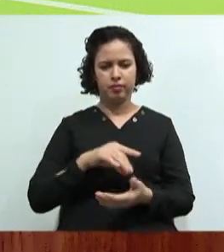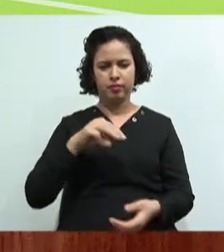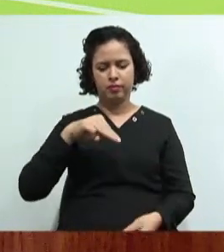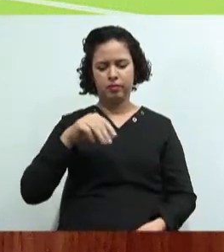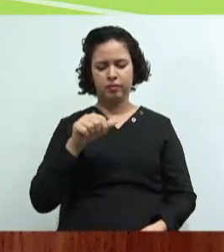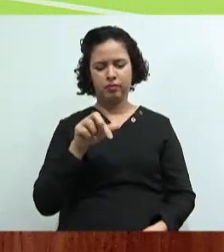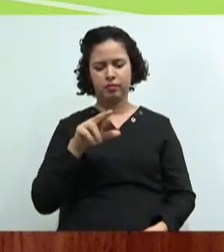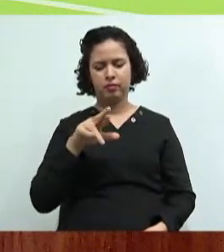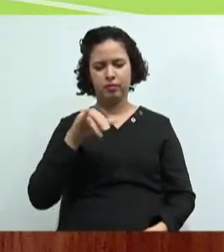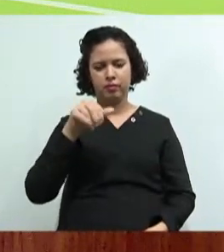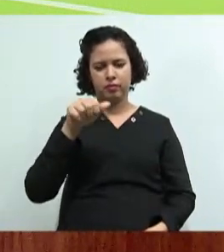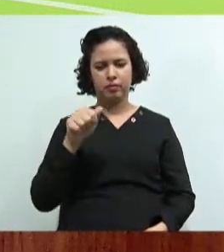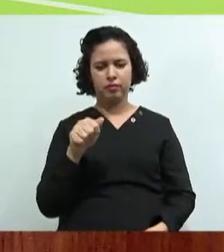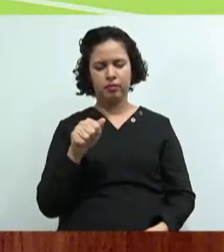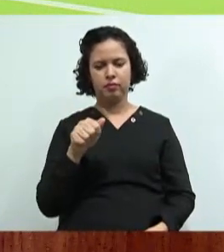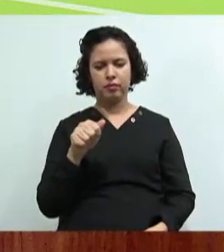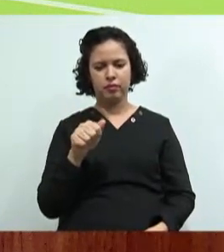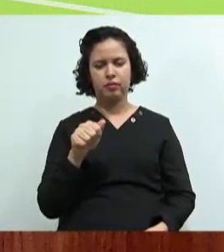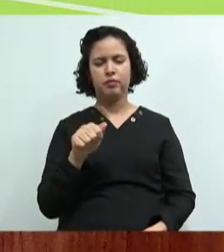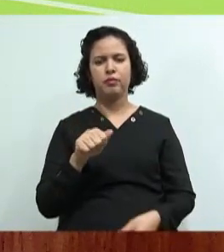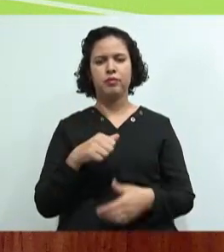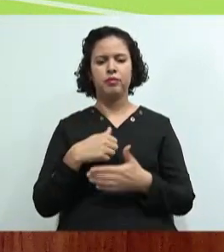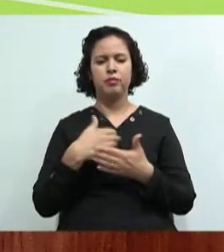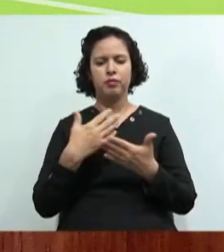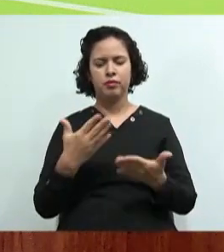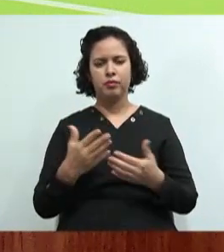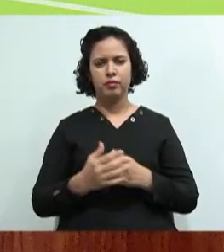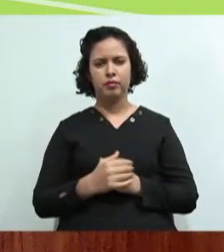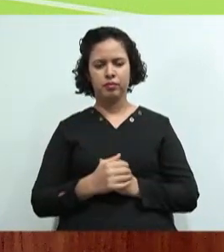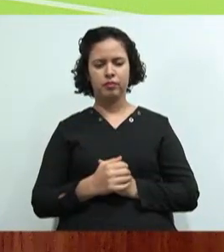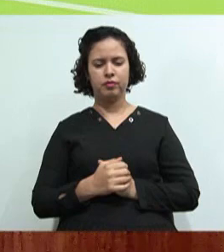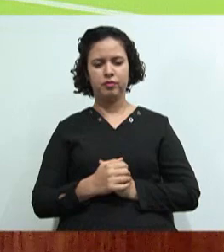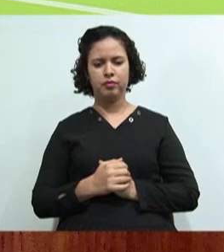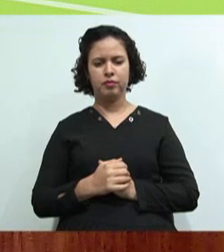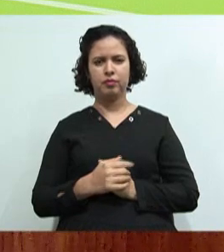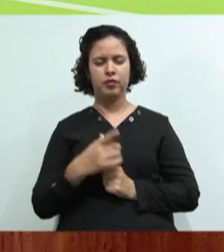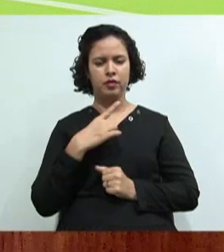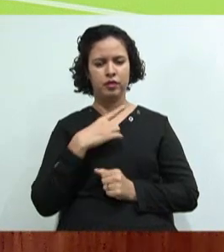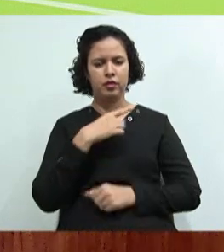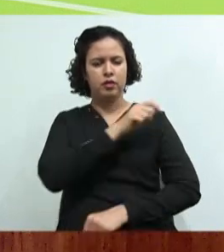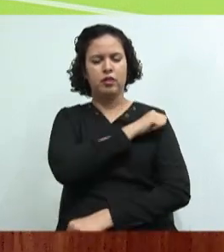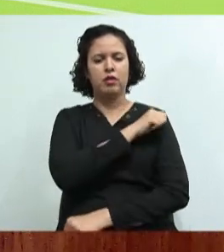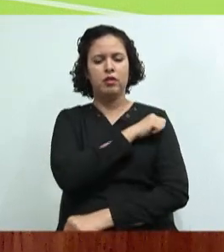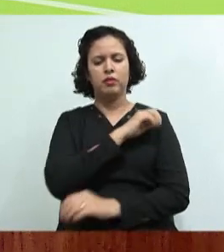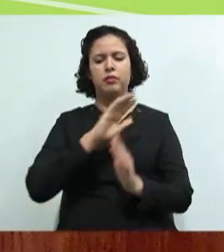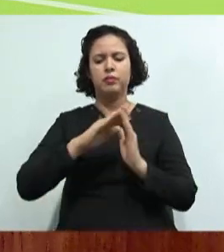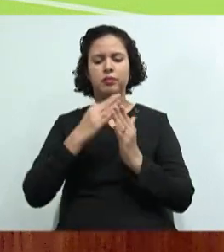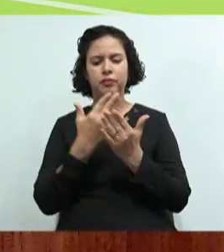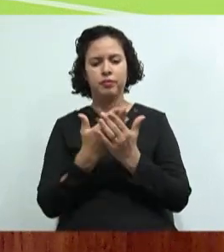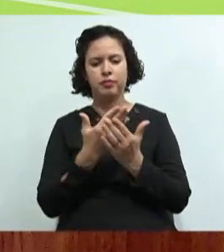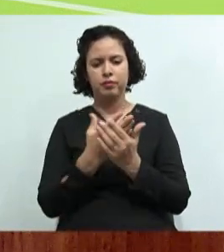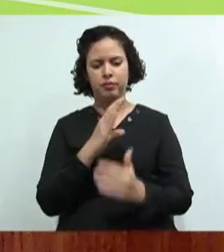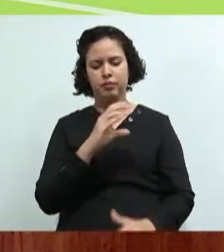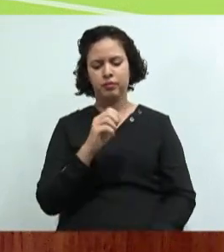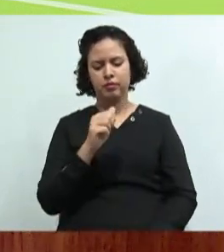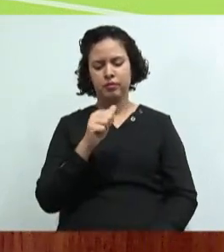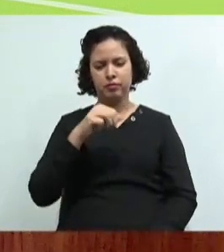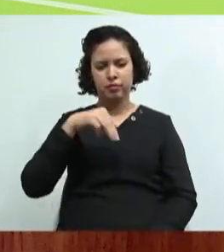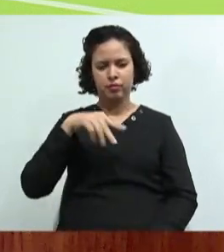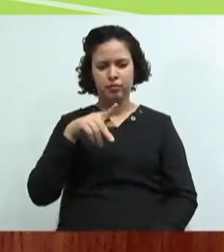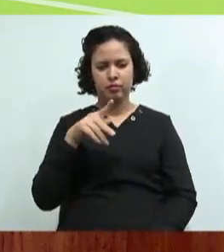Rus. Perdão se eu pronunciei errado seu nome, professora. Nós temos aqui os alunos da escola Campos Sales